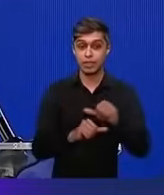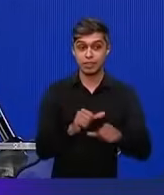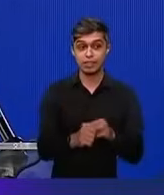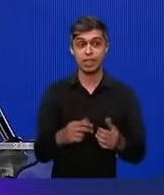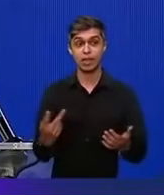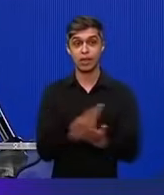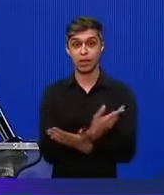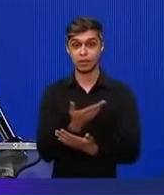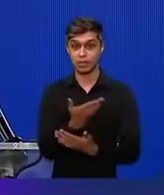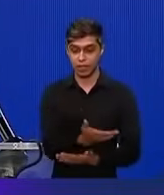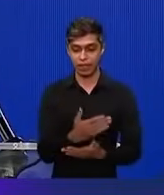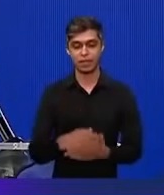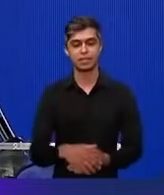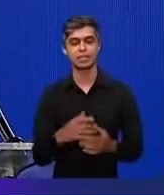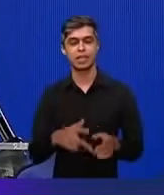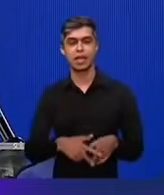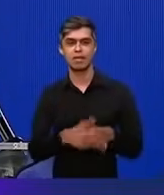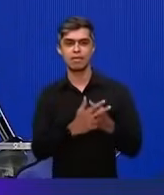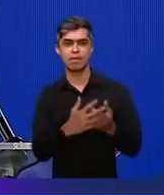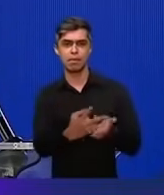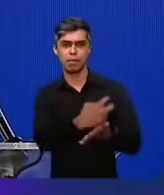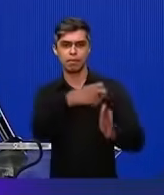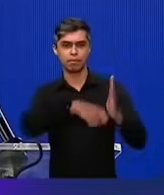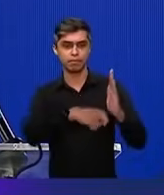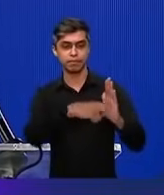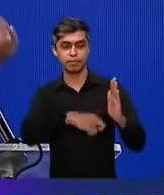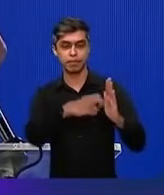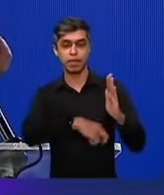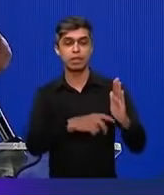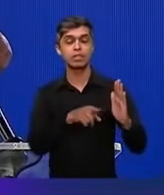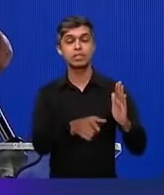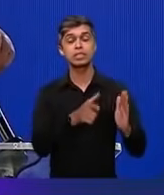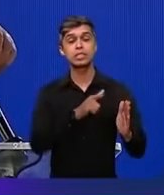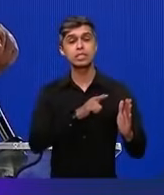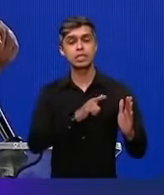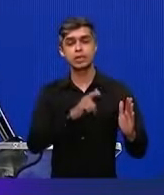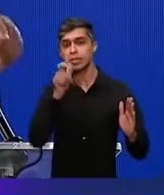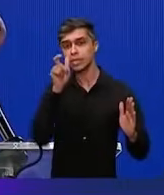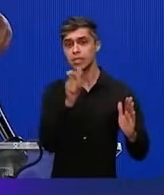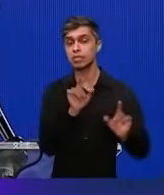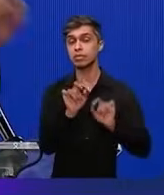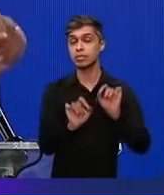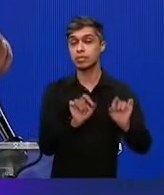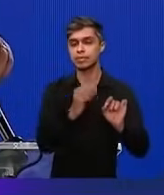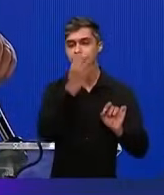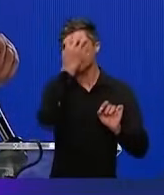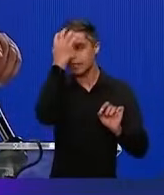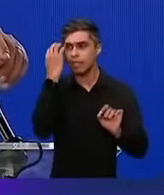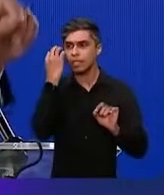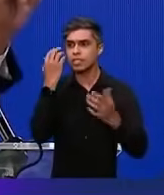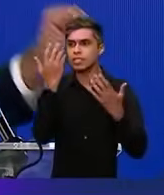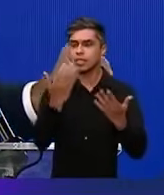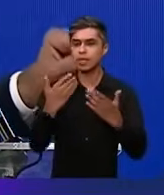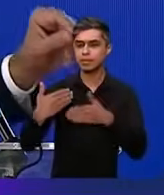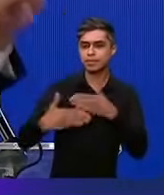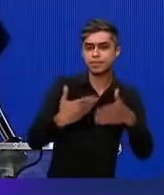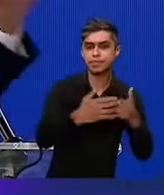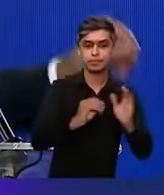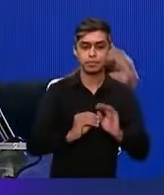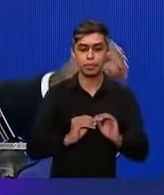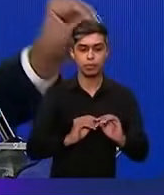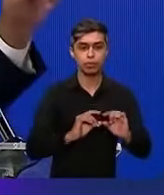primeiras reformas tributárias sobre consumo que tem pretensão de ter progressividade, porque o